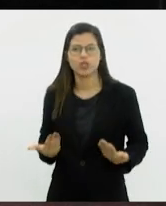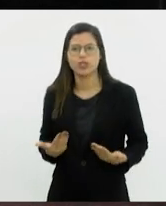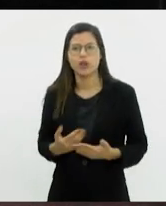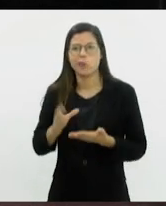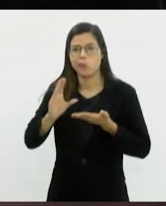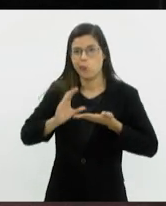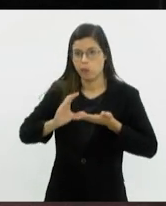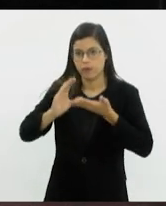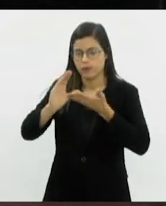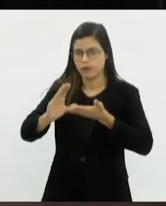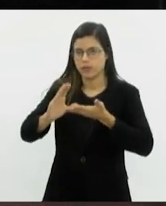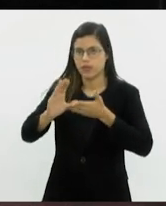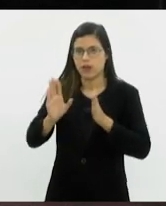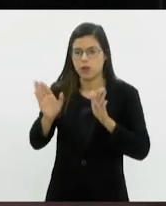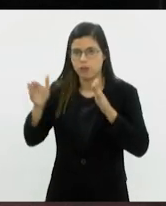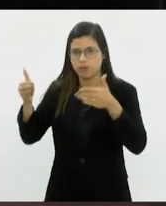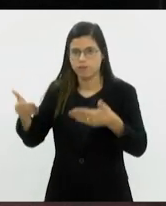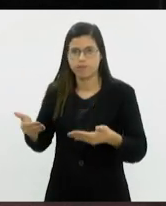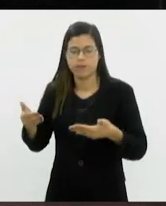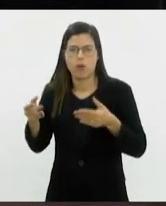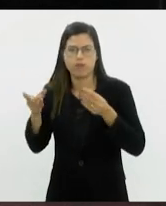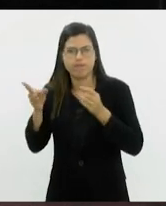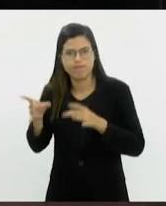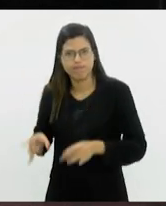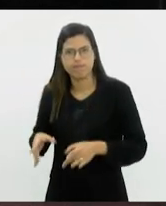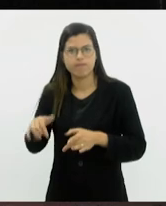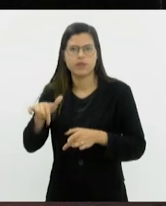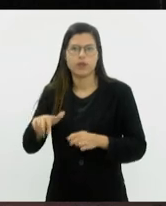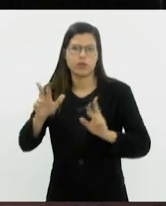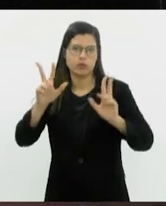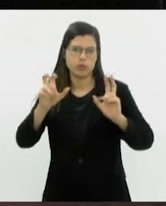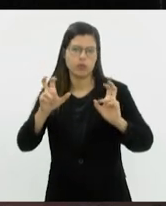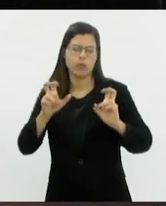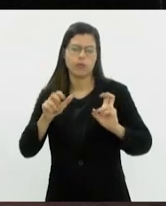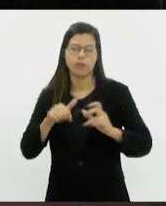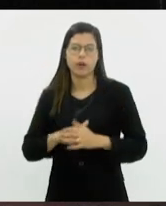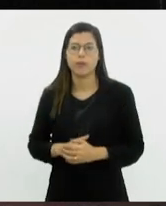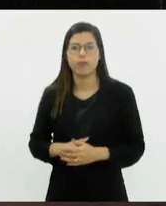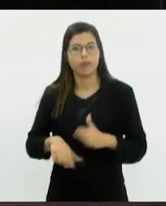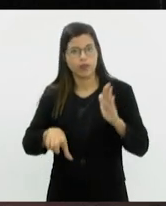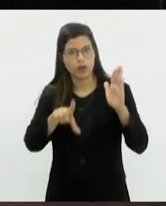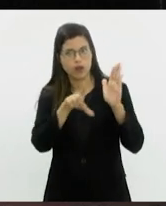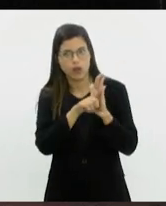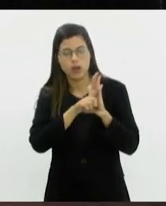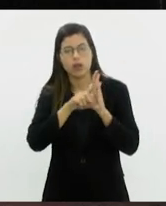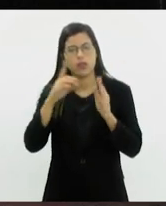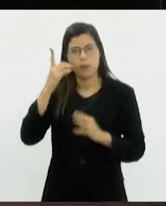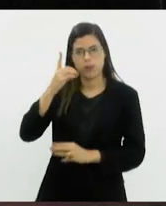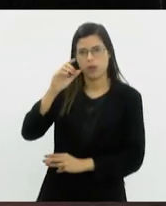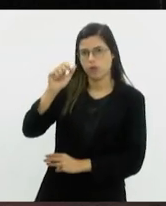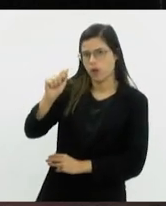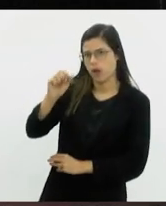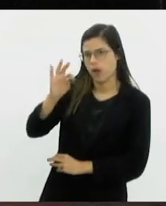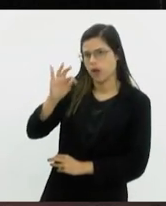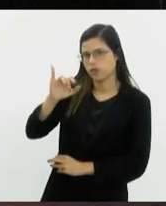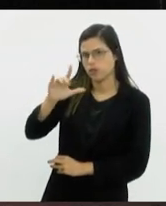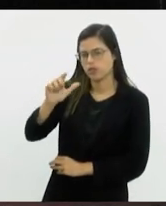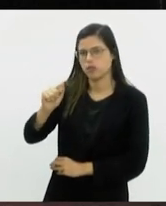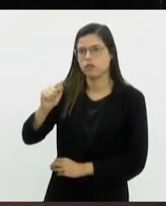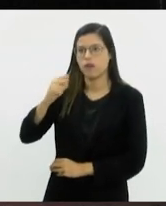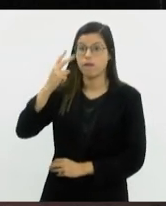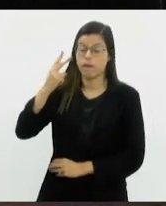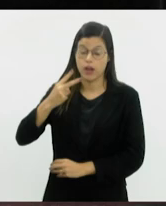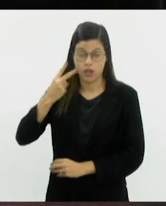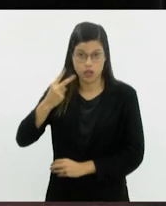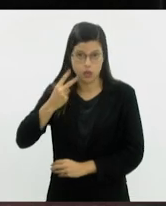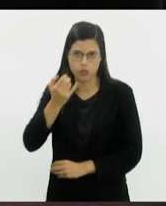um conselho específico para tratar desse tema. E, através de uma lei do deputado Átila Nunes, do vereador Átila Nunes,